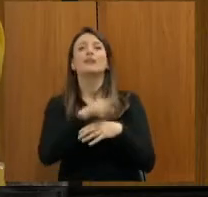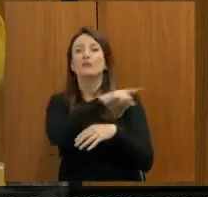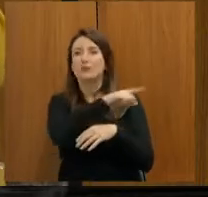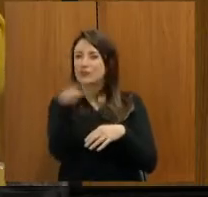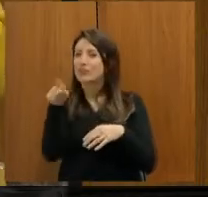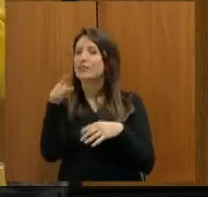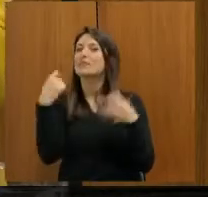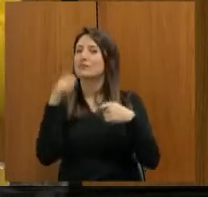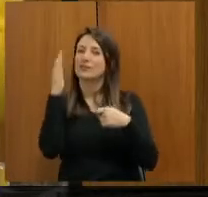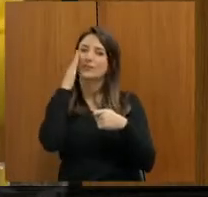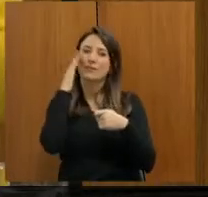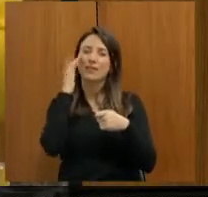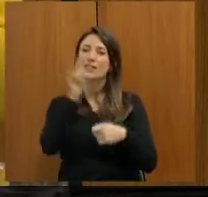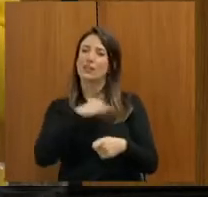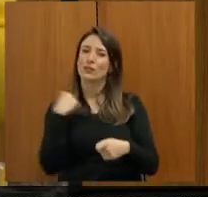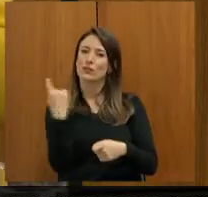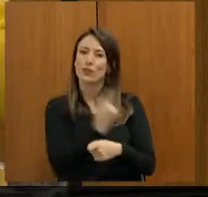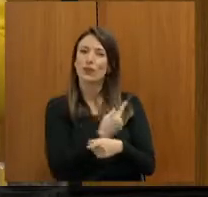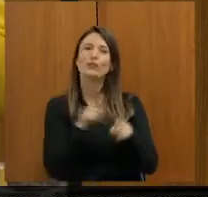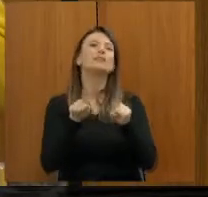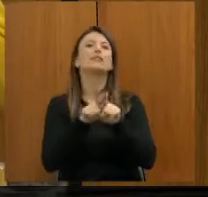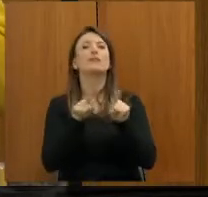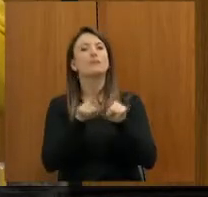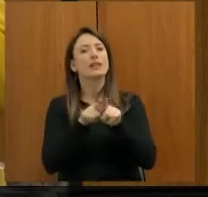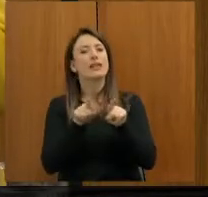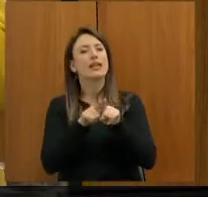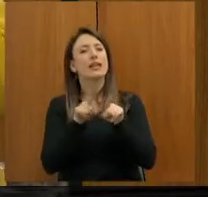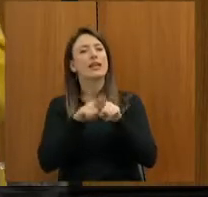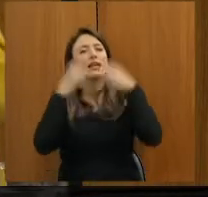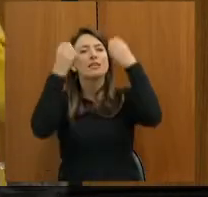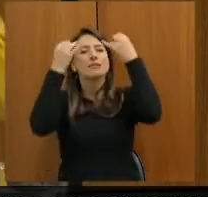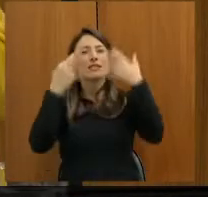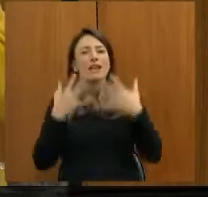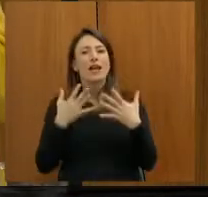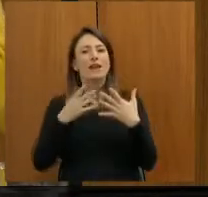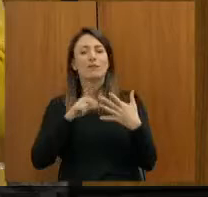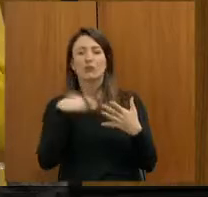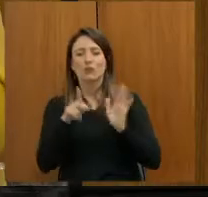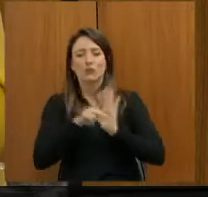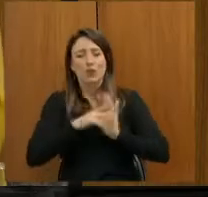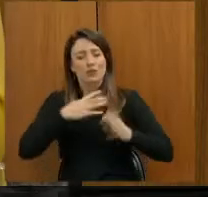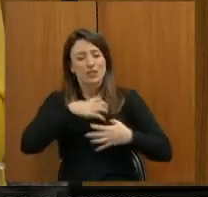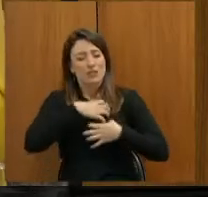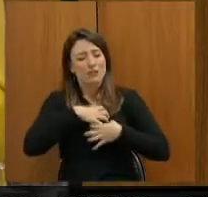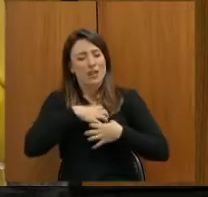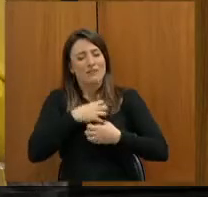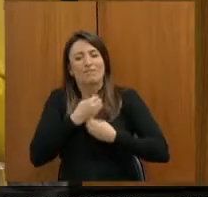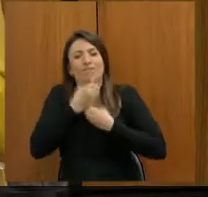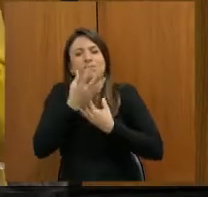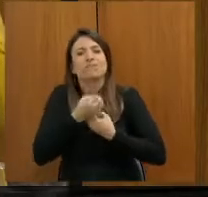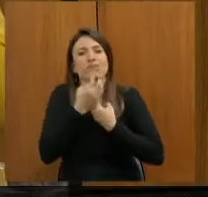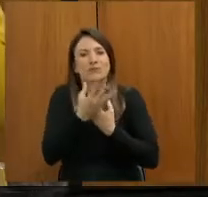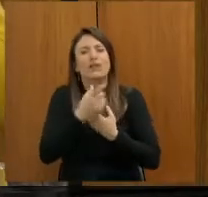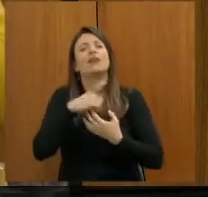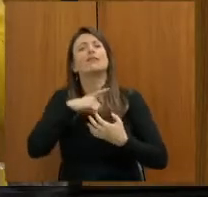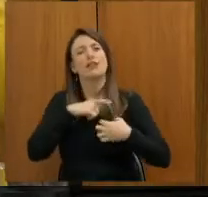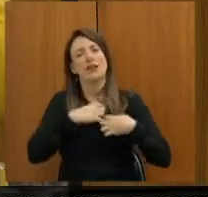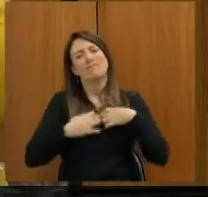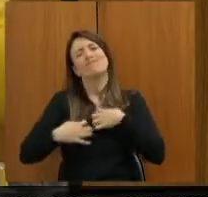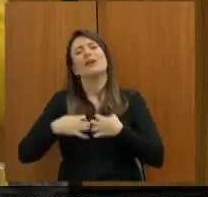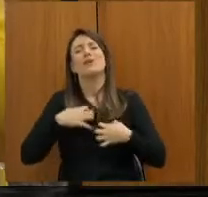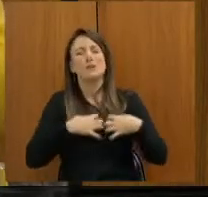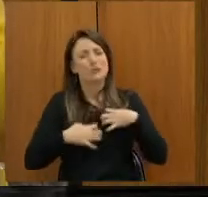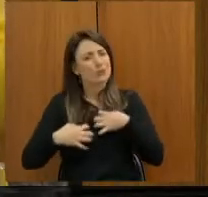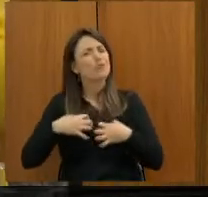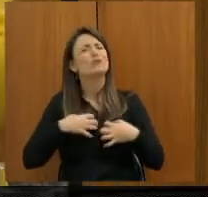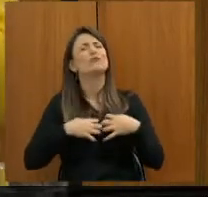Nossa bem falando do que sentimos nós temos as nossas angústias nós temos